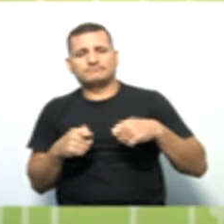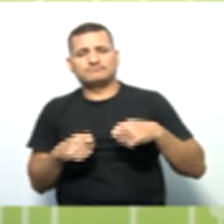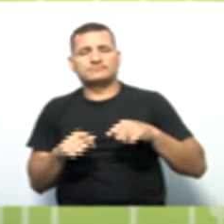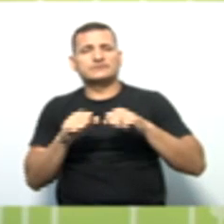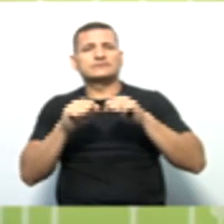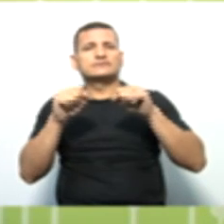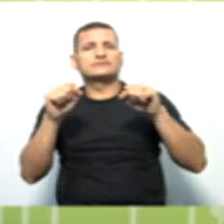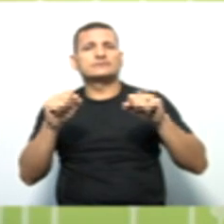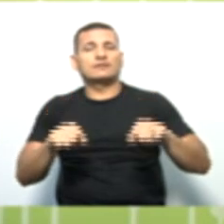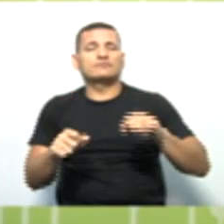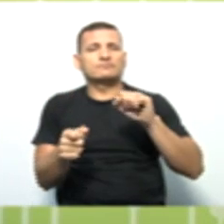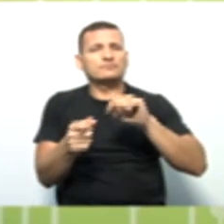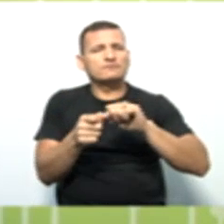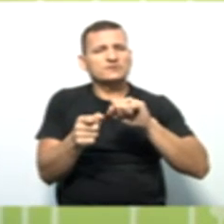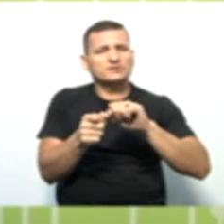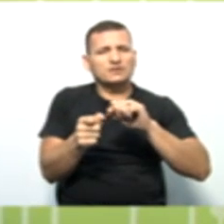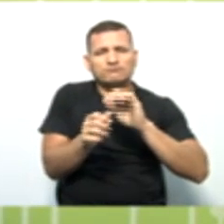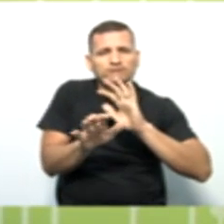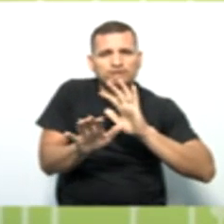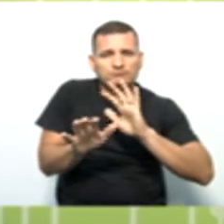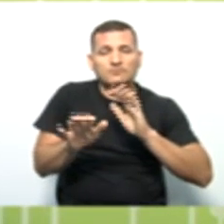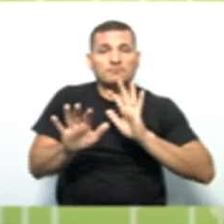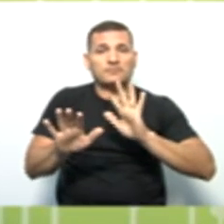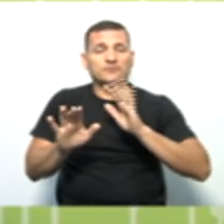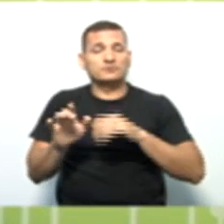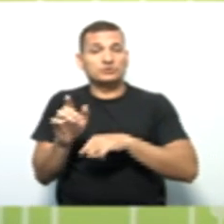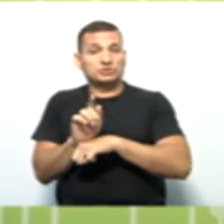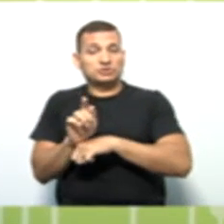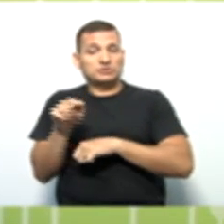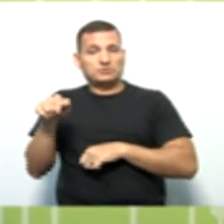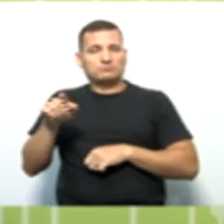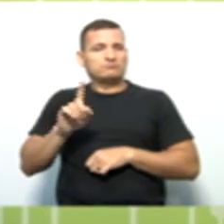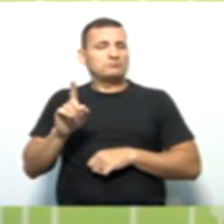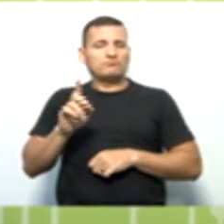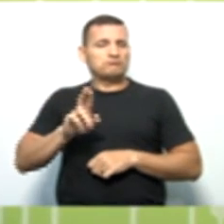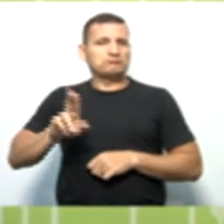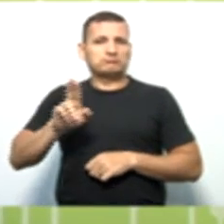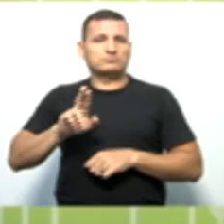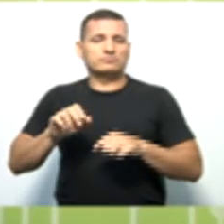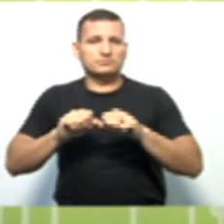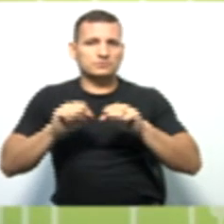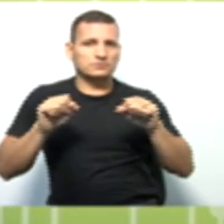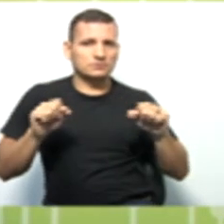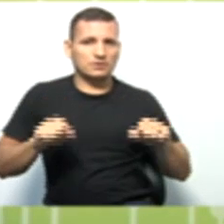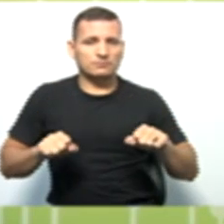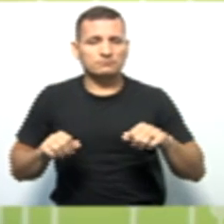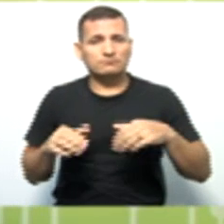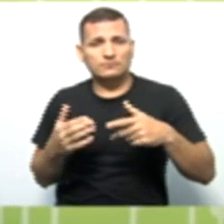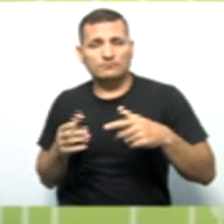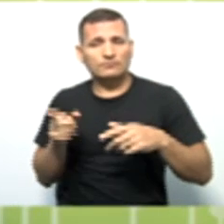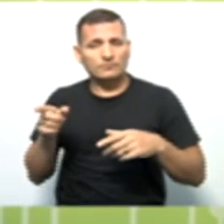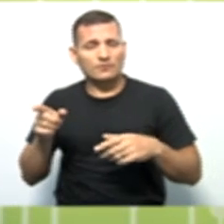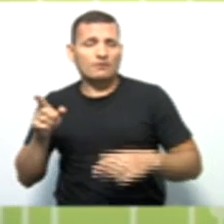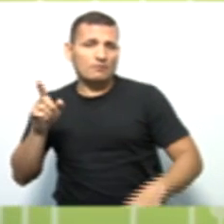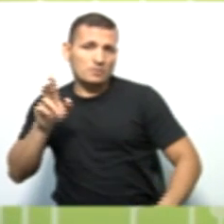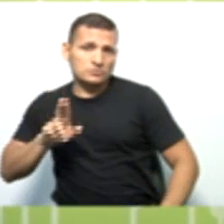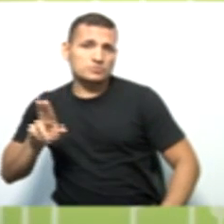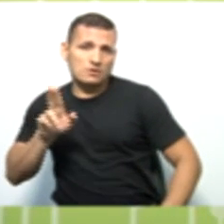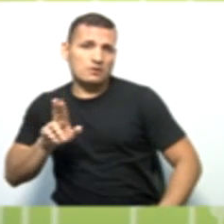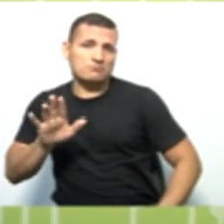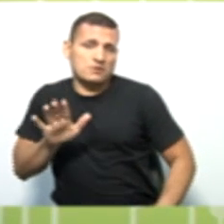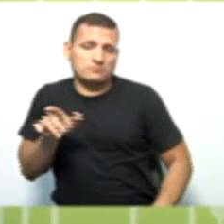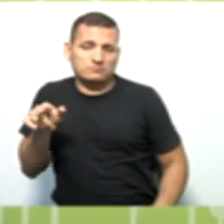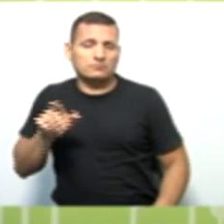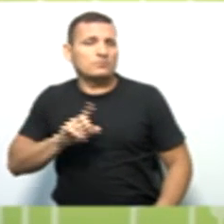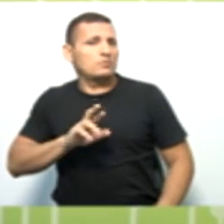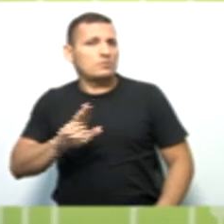Só que o gerente não vai utilizar esse software, não é isso? Então ele é um usuário, mas ele não é o usuário final.